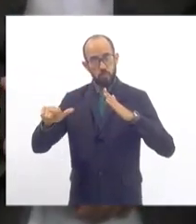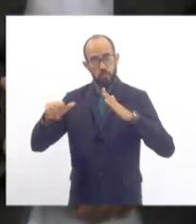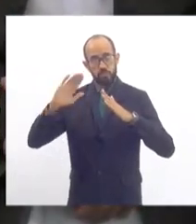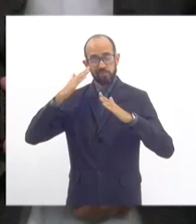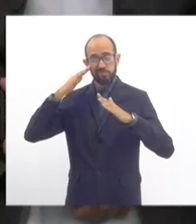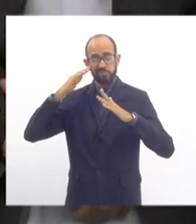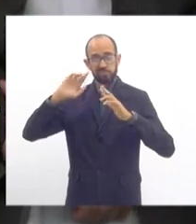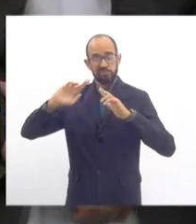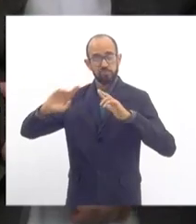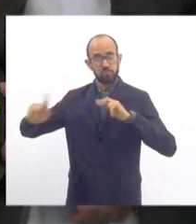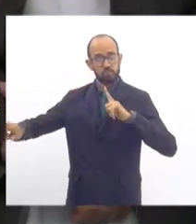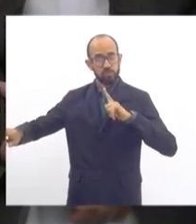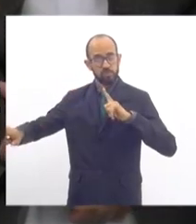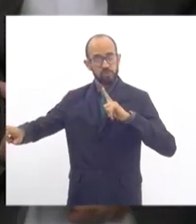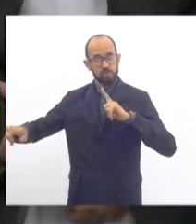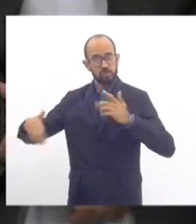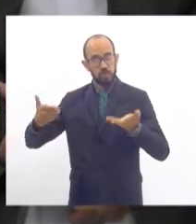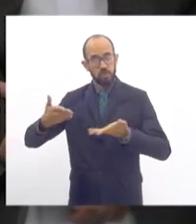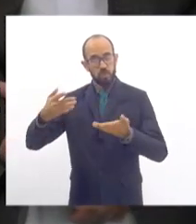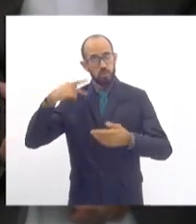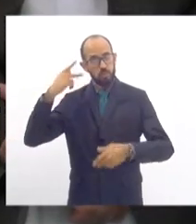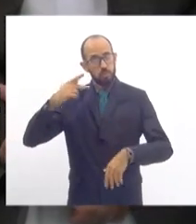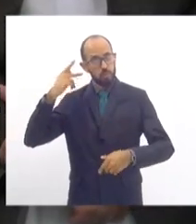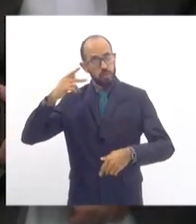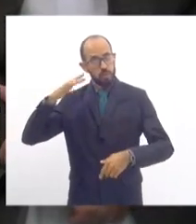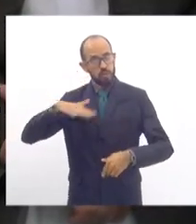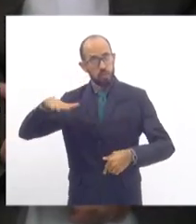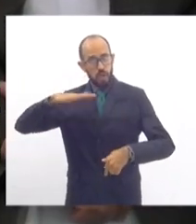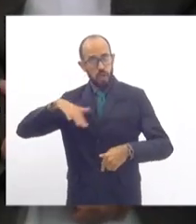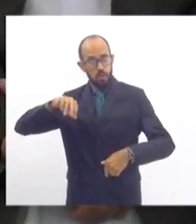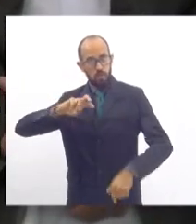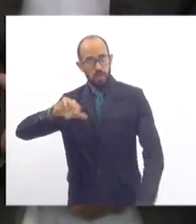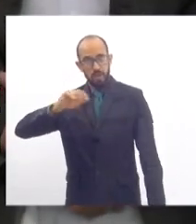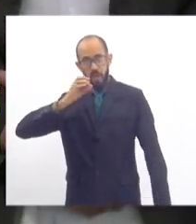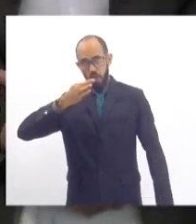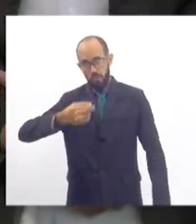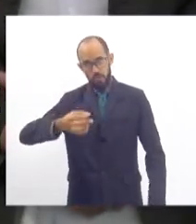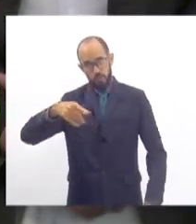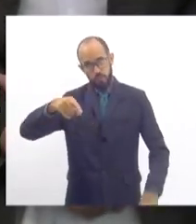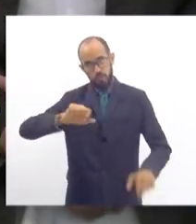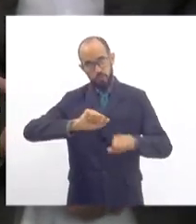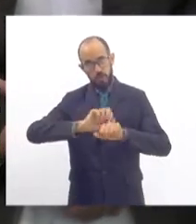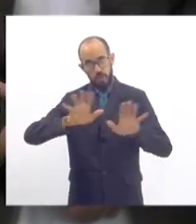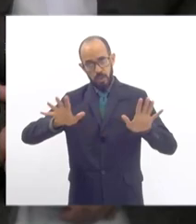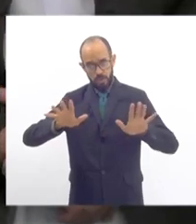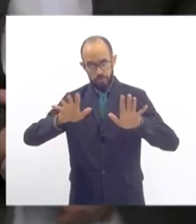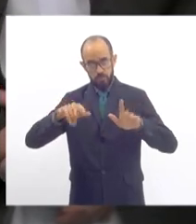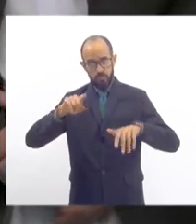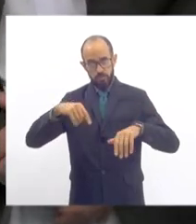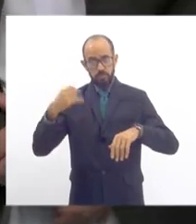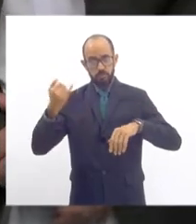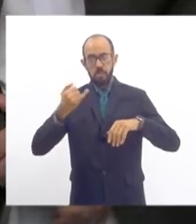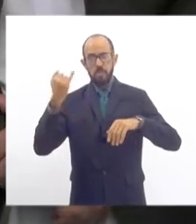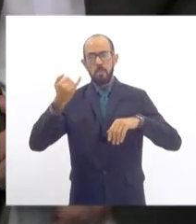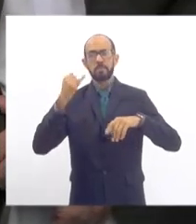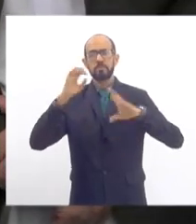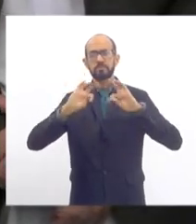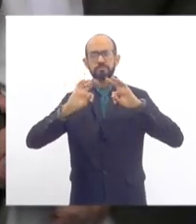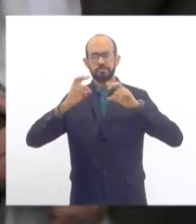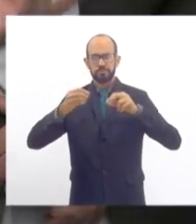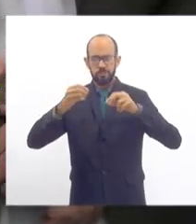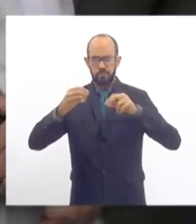o procurador-geral agora vai se pronunciar. Eu acho que esse esclarecimento é importante até para